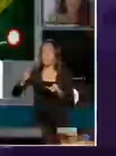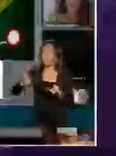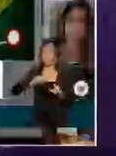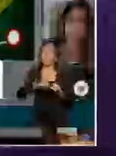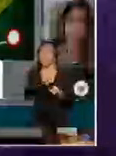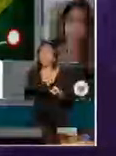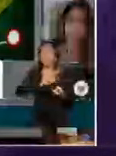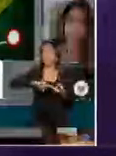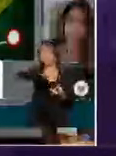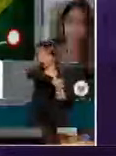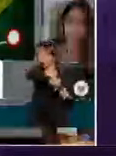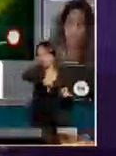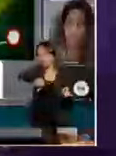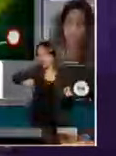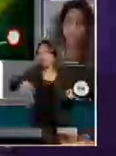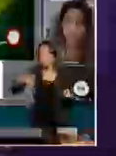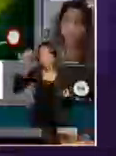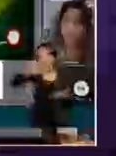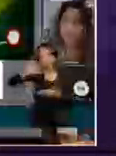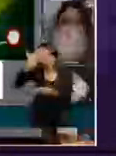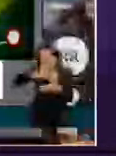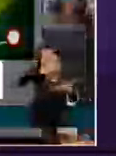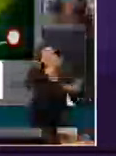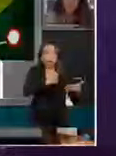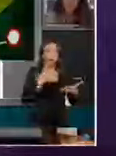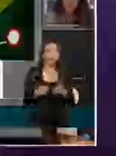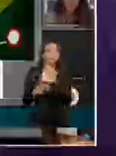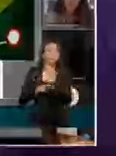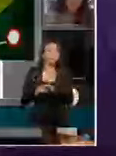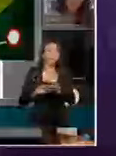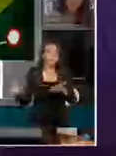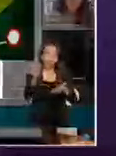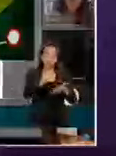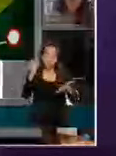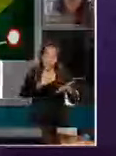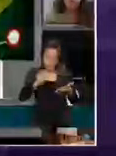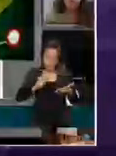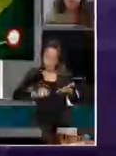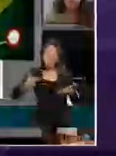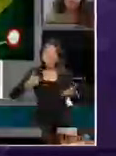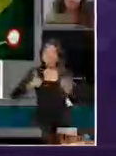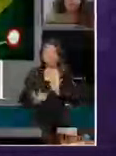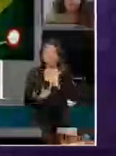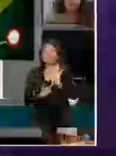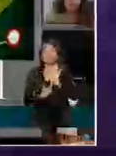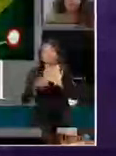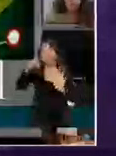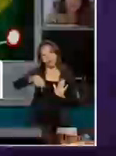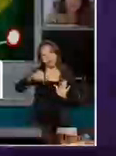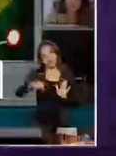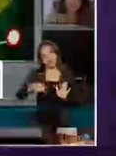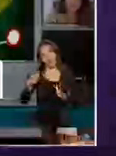virologia, descreveram os diversos estudos que eu vou comentar aqui e nós vamos pontuar as razões e análise